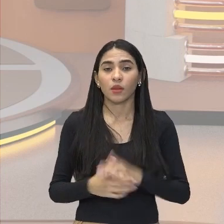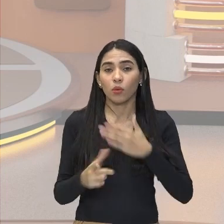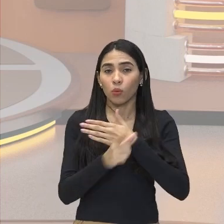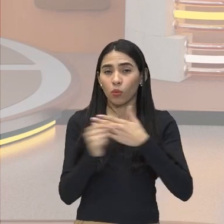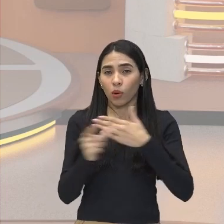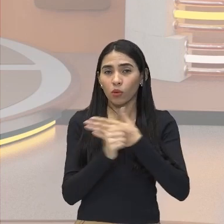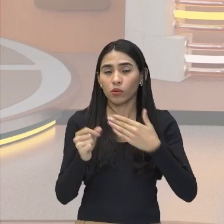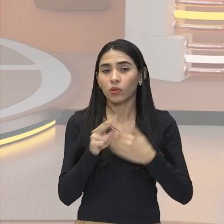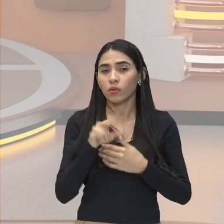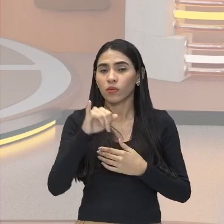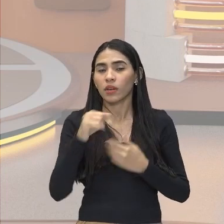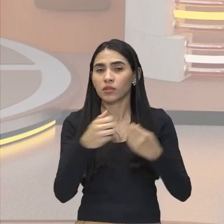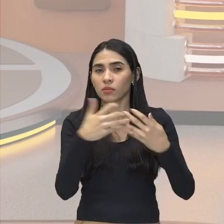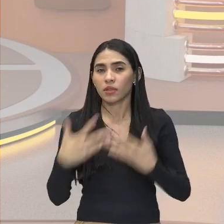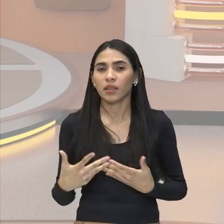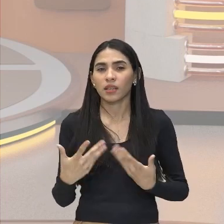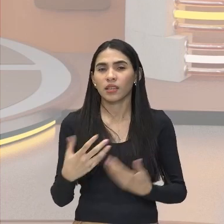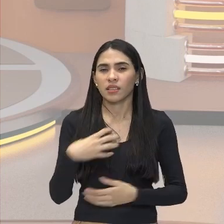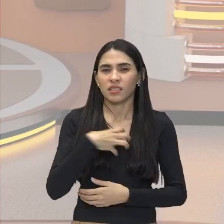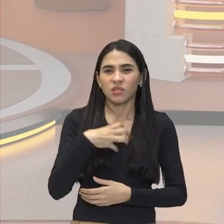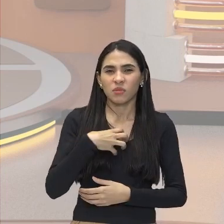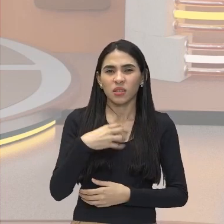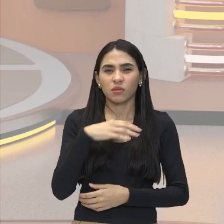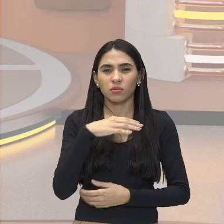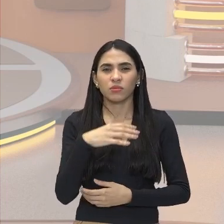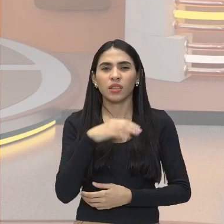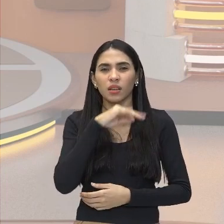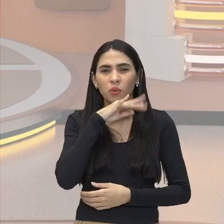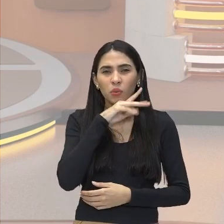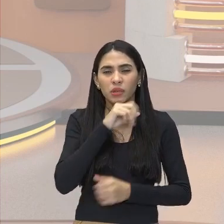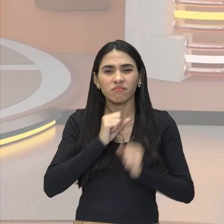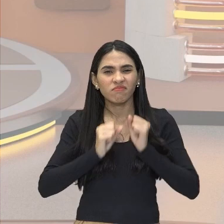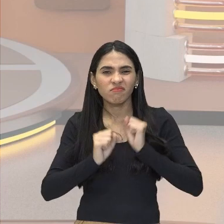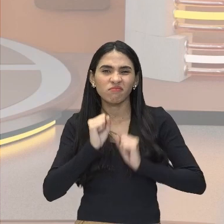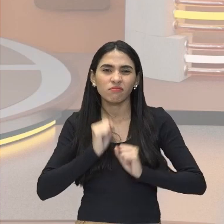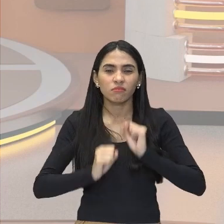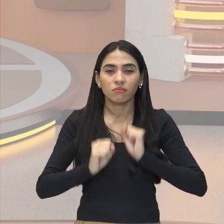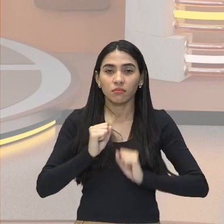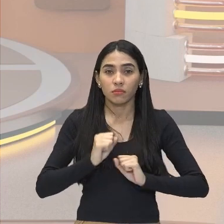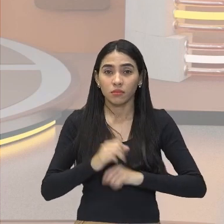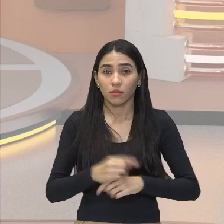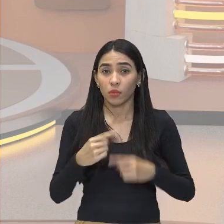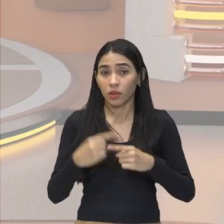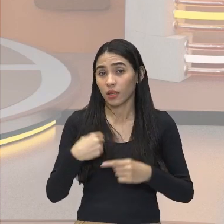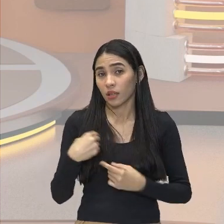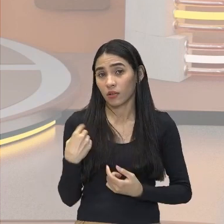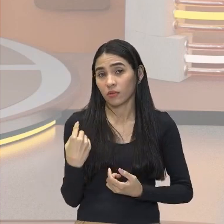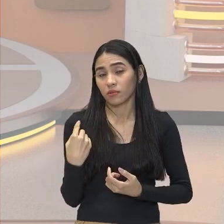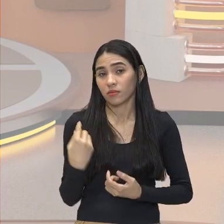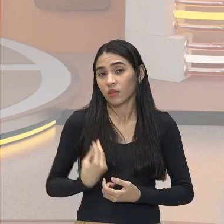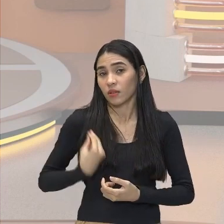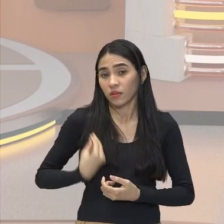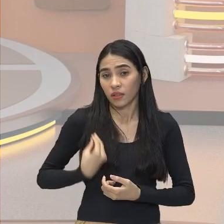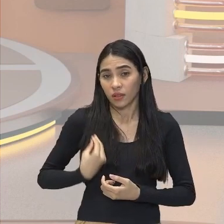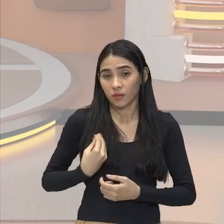nós sobre a angústia, né? Justamente porque angústia, por quê? Eu vivo uma existência o